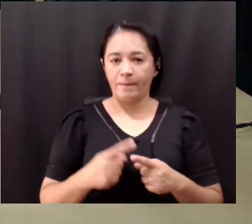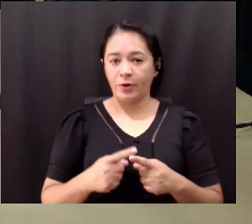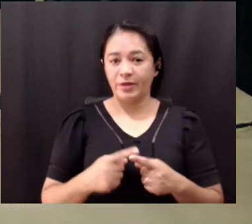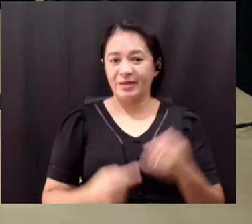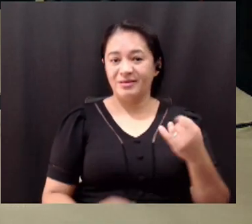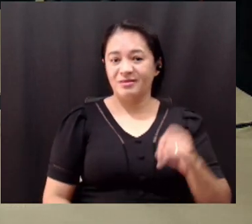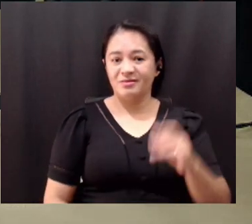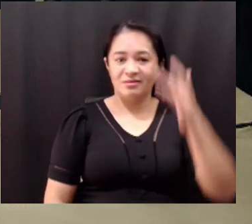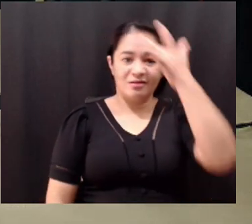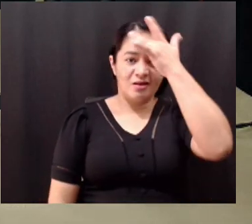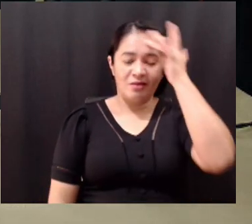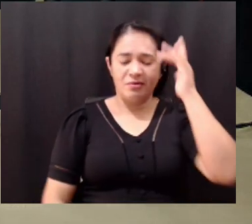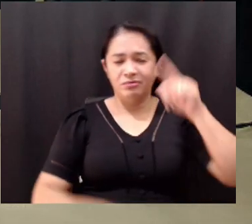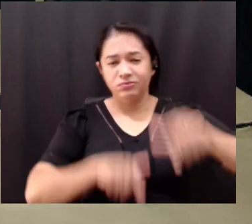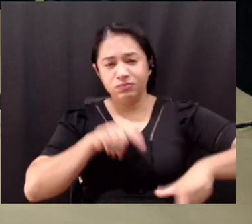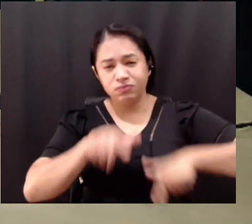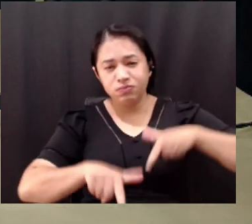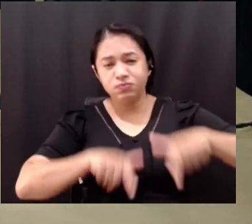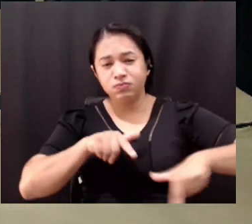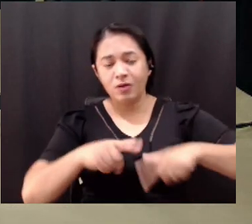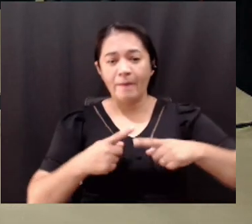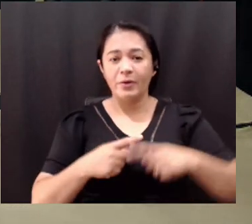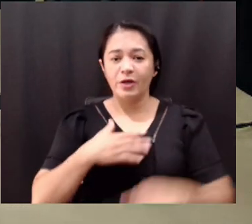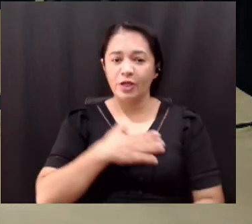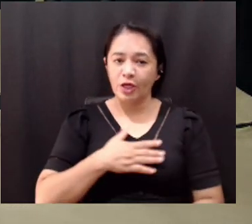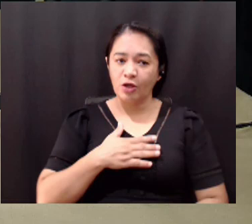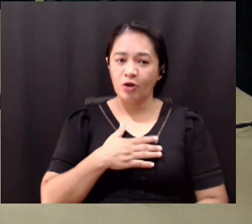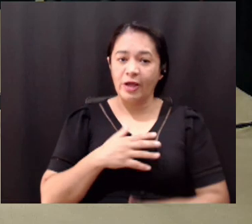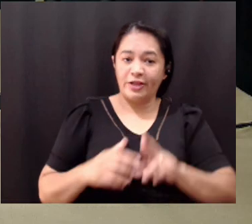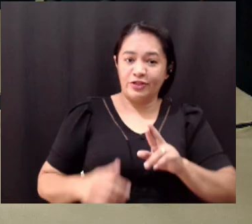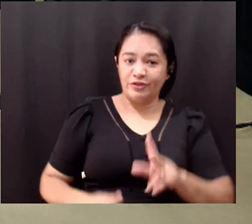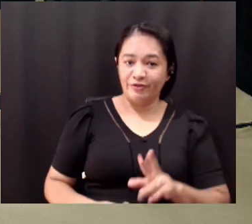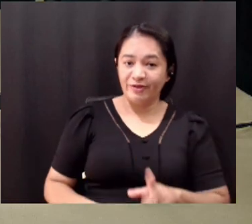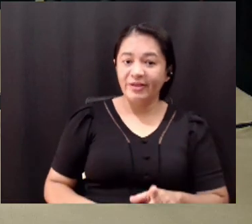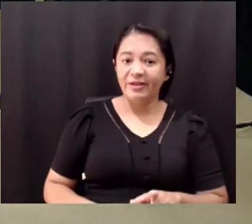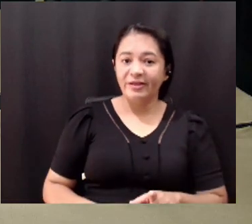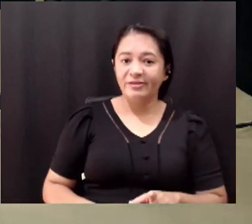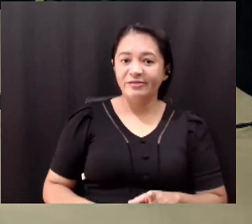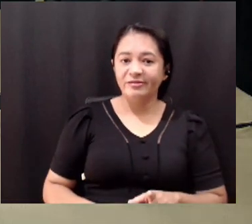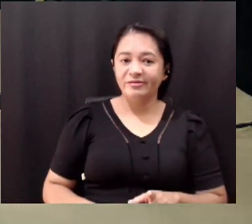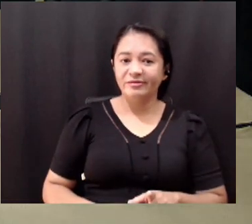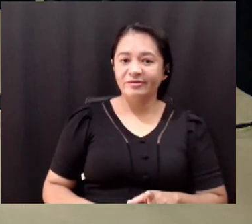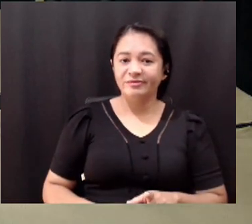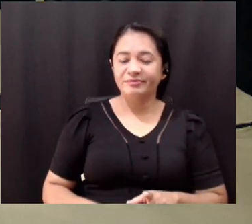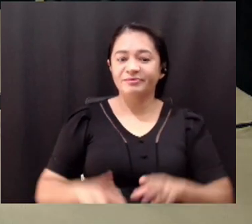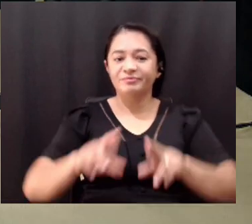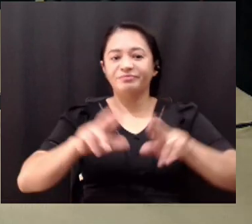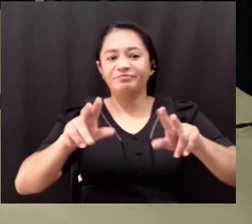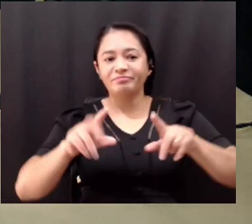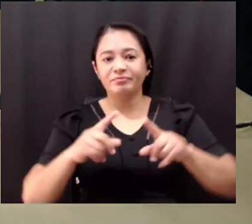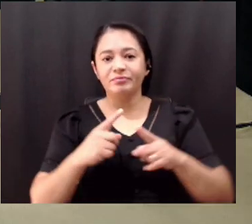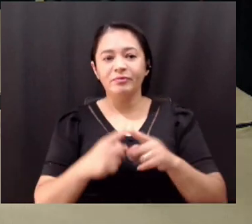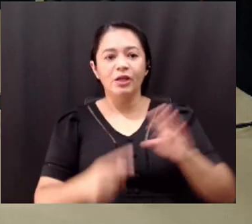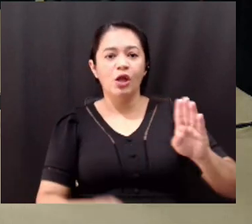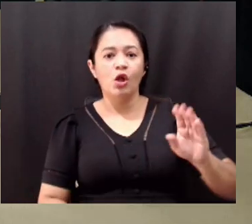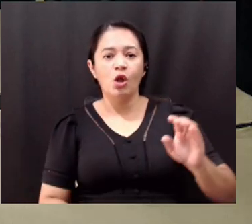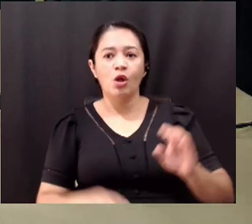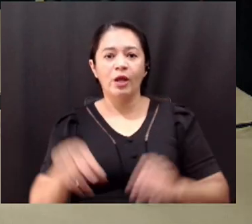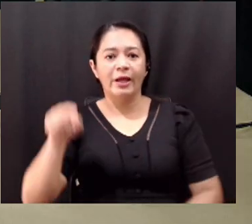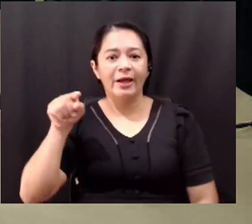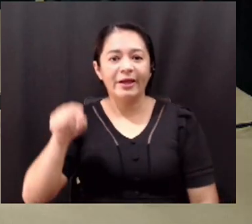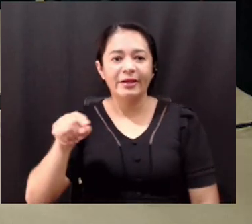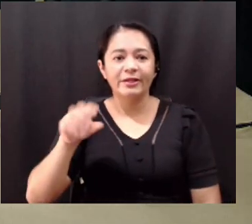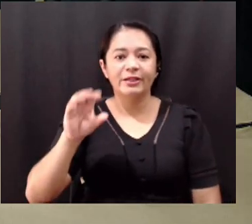porque ela gosta de trabalhar, é diferente do burnout. Burnout você tem você é cobrado e você precisa entregar, então você